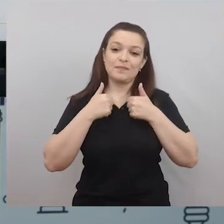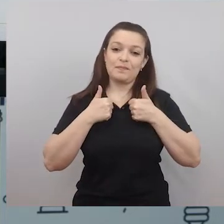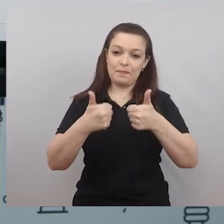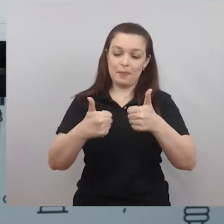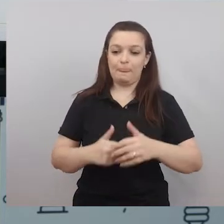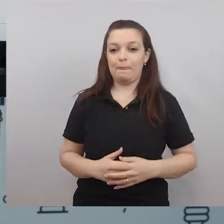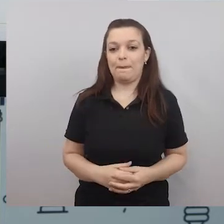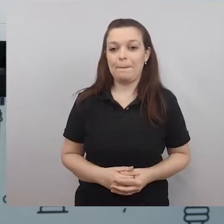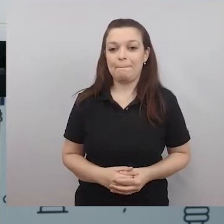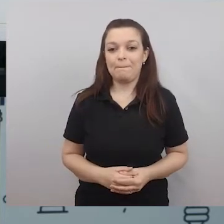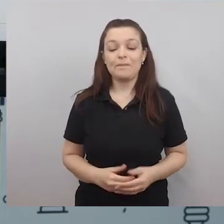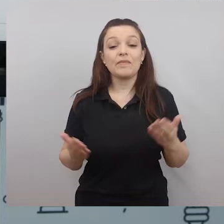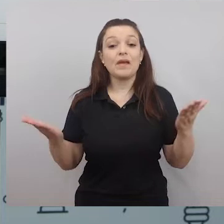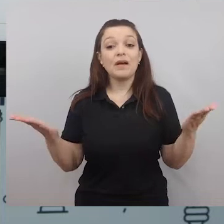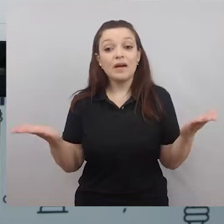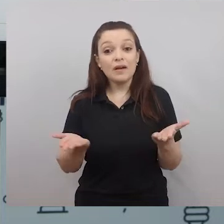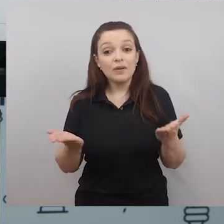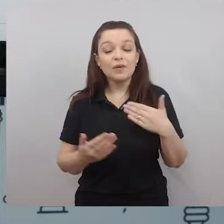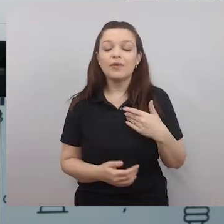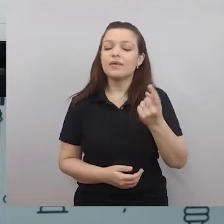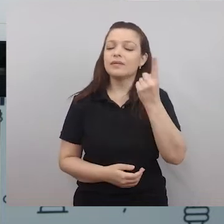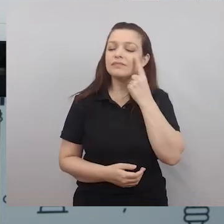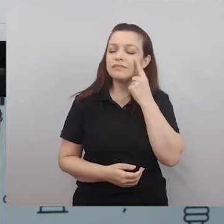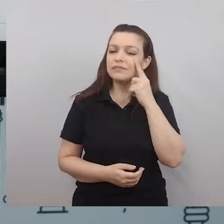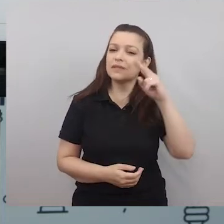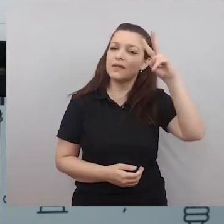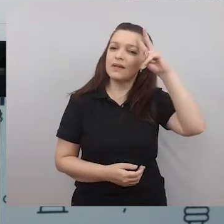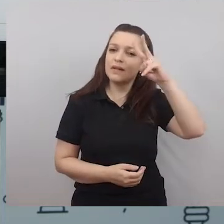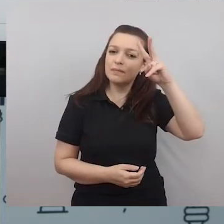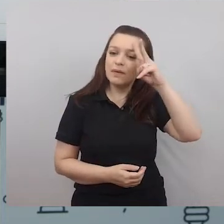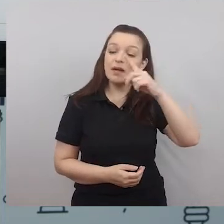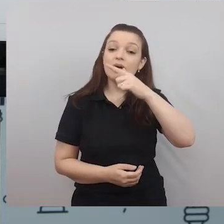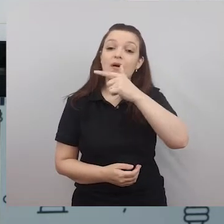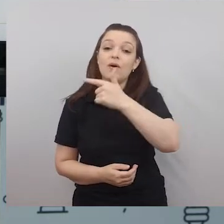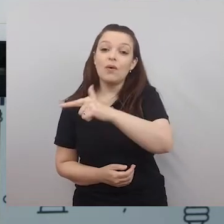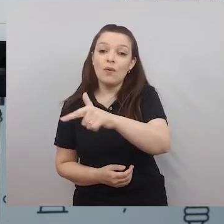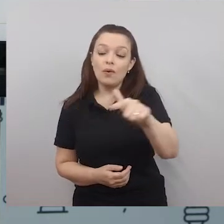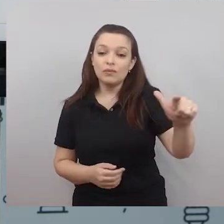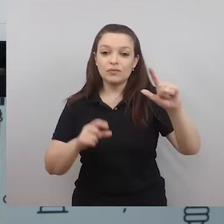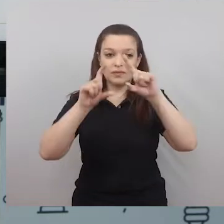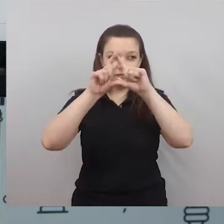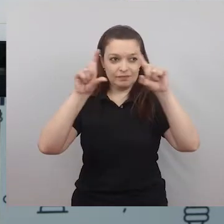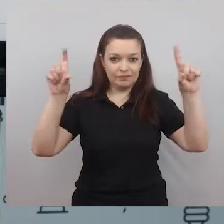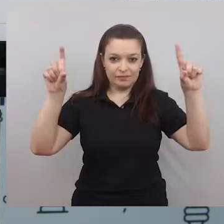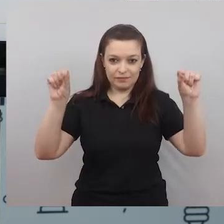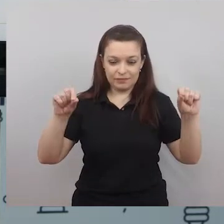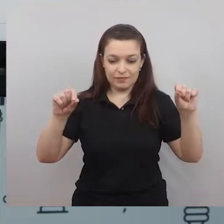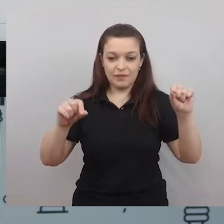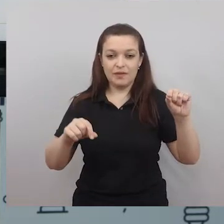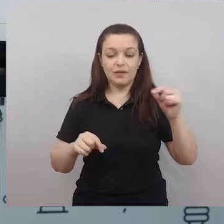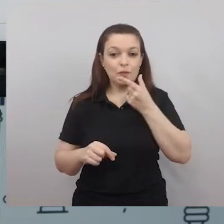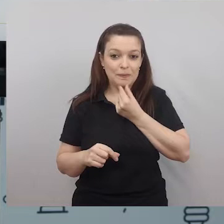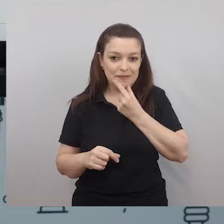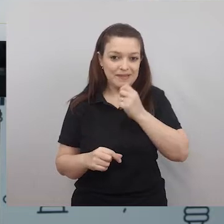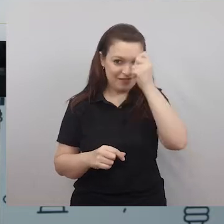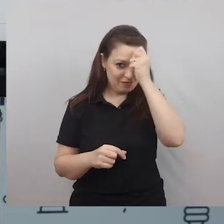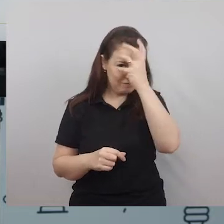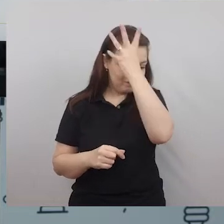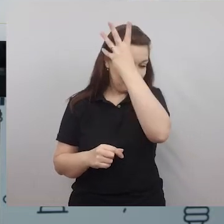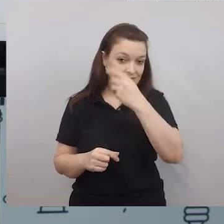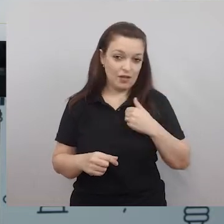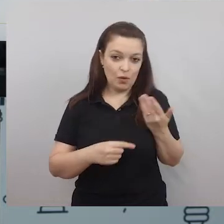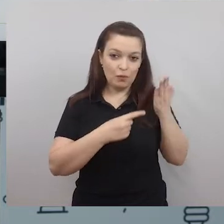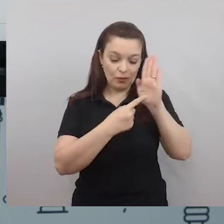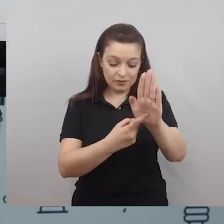bem. Vamos então lembrar de outros personagens que aparecem nas tirinhas do